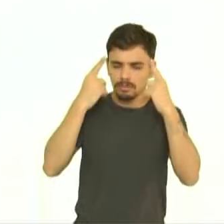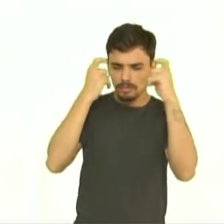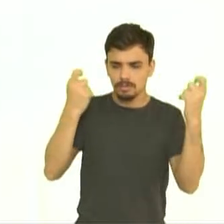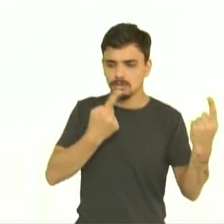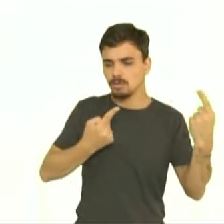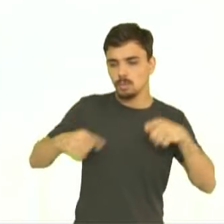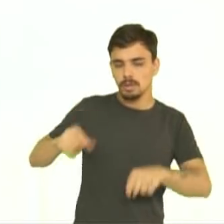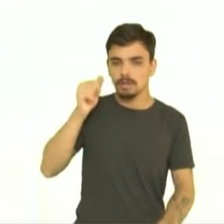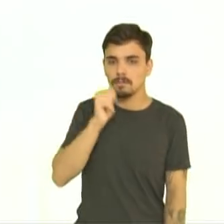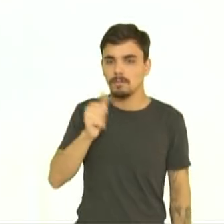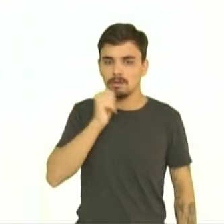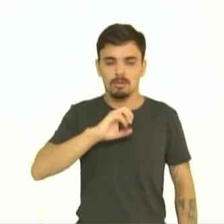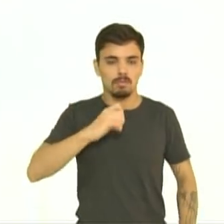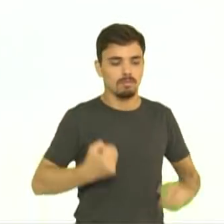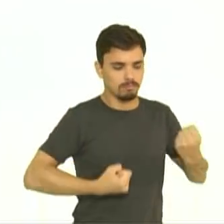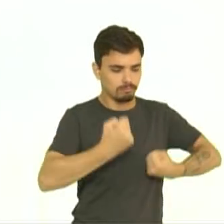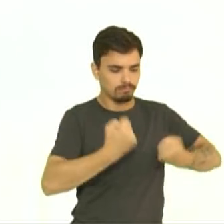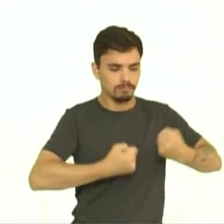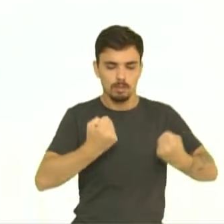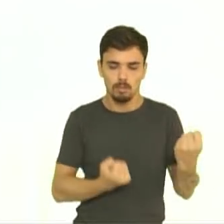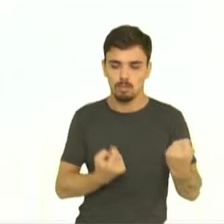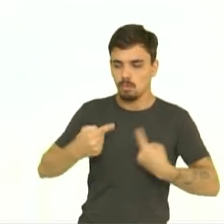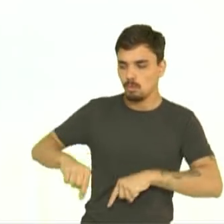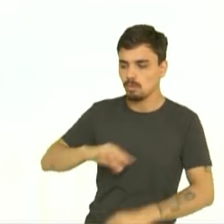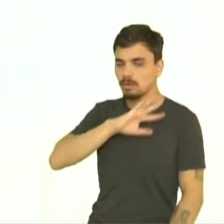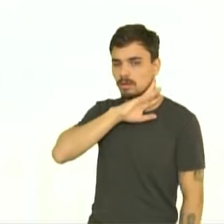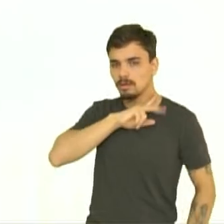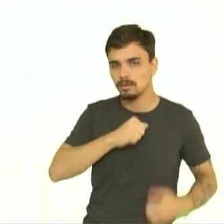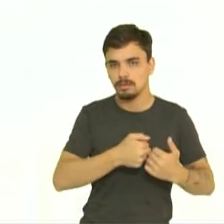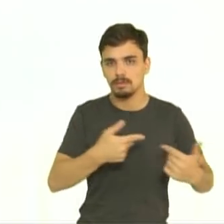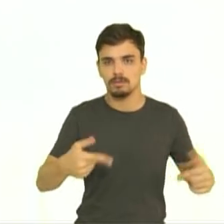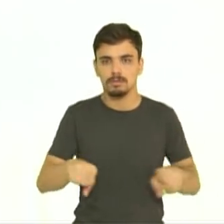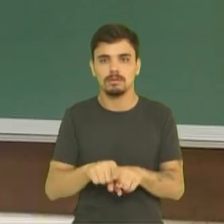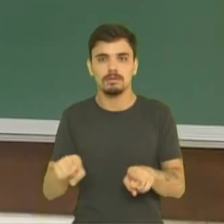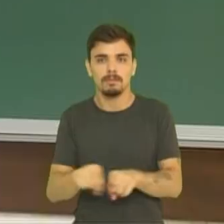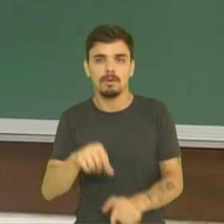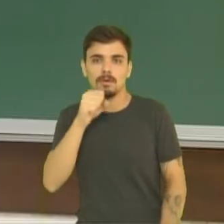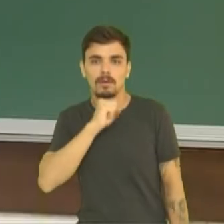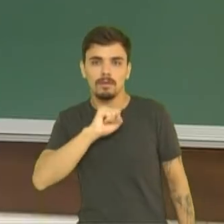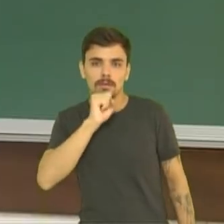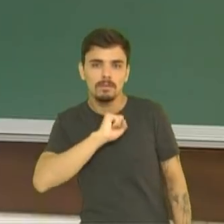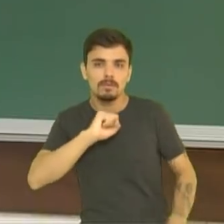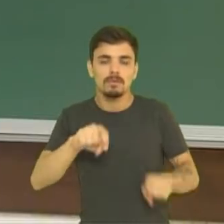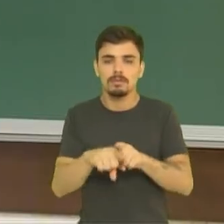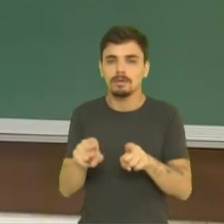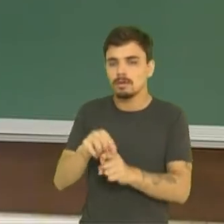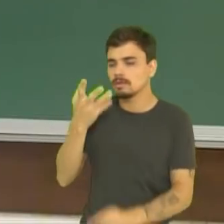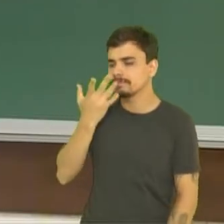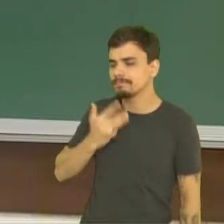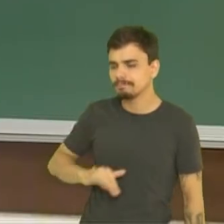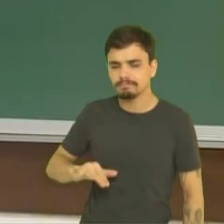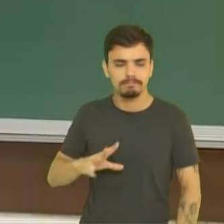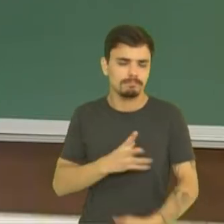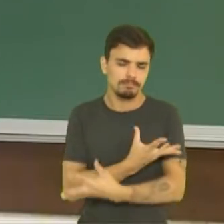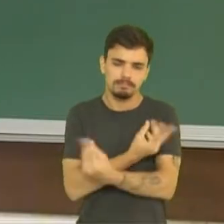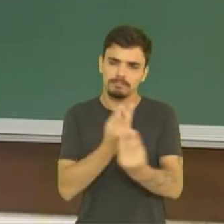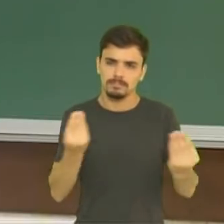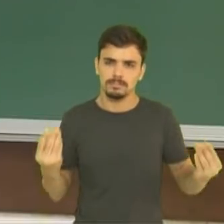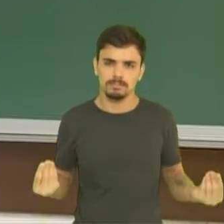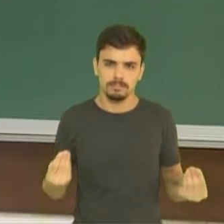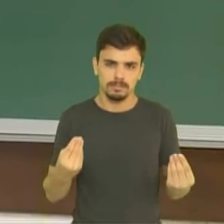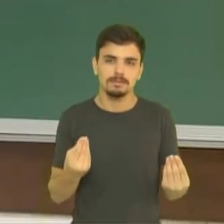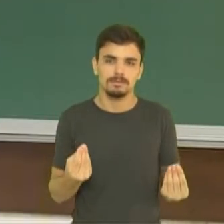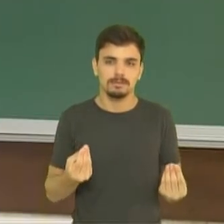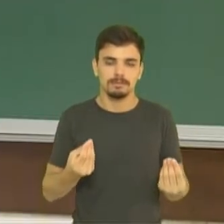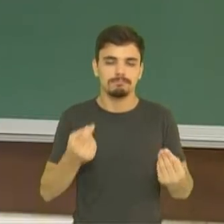mulher, violência no trânsito, violência contra os animais, violência contra os idosos, violência contra as crianças, tantas violências que a gente podia